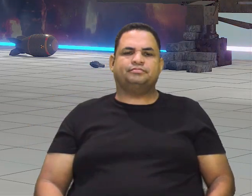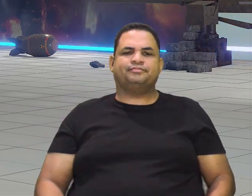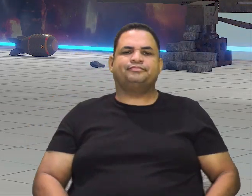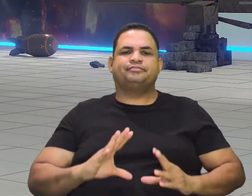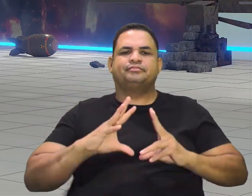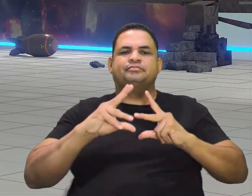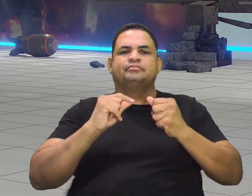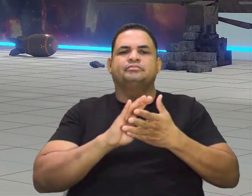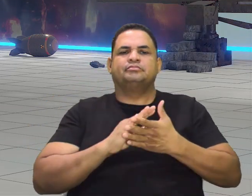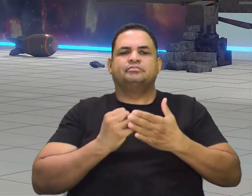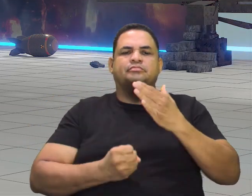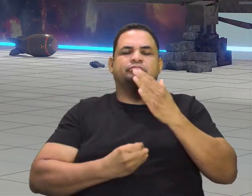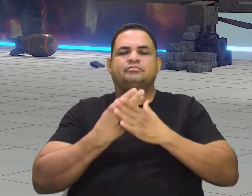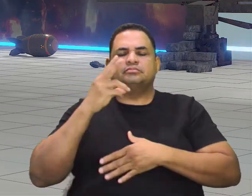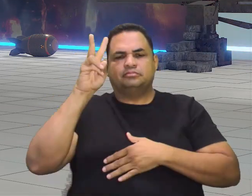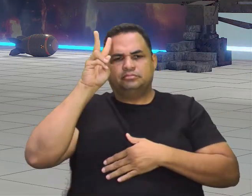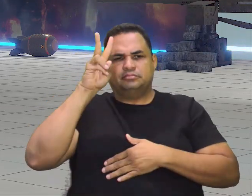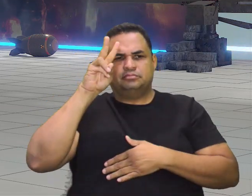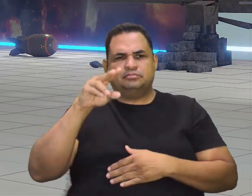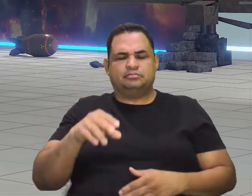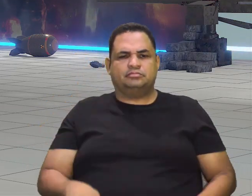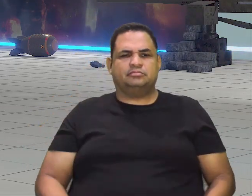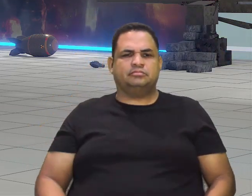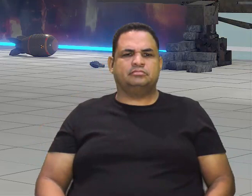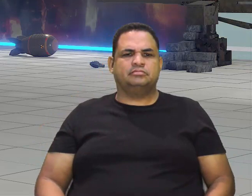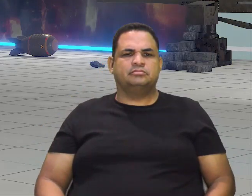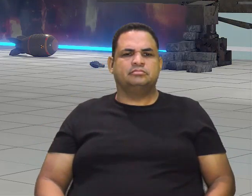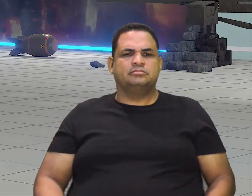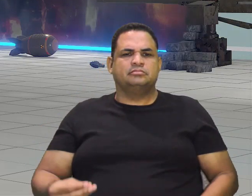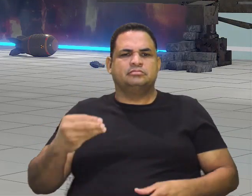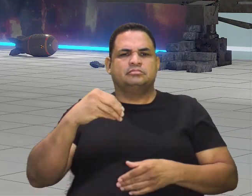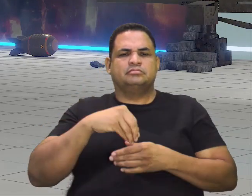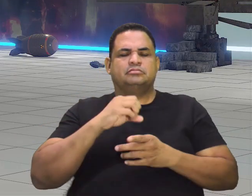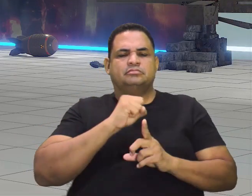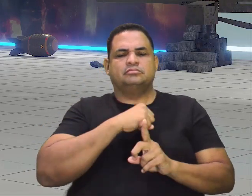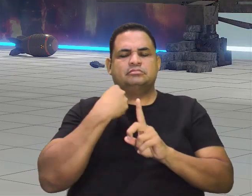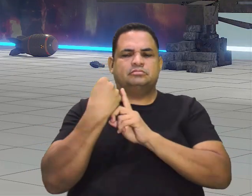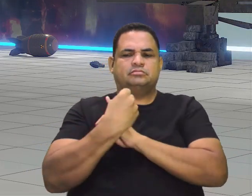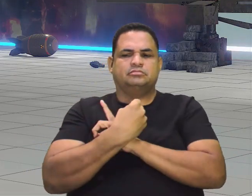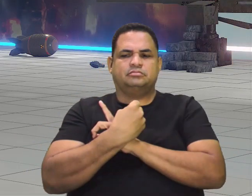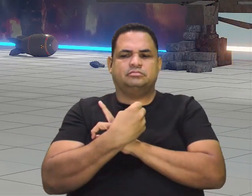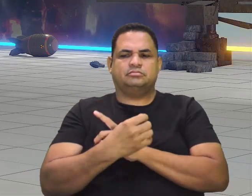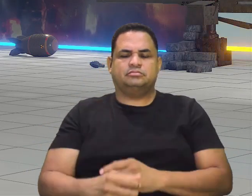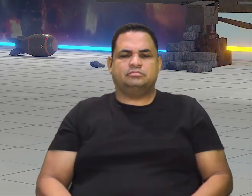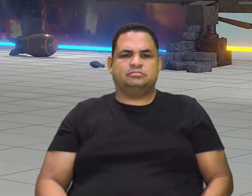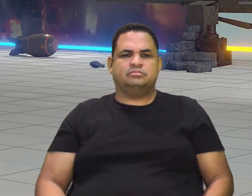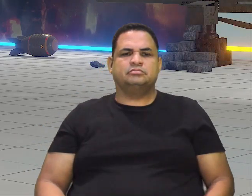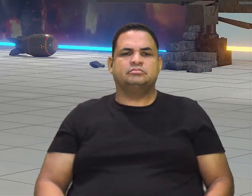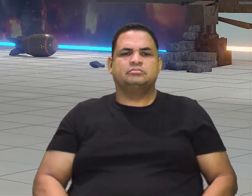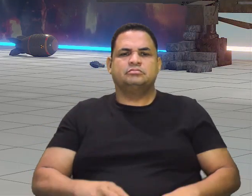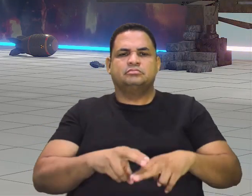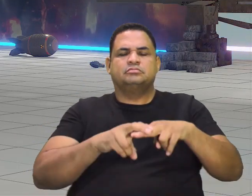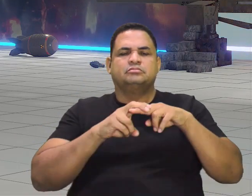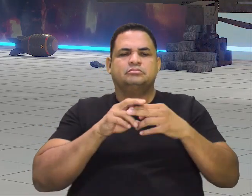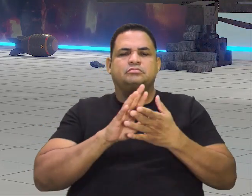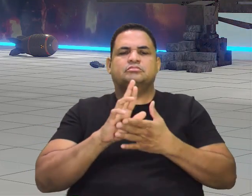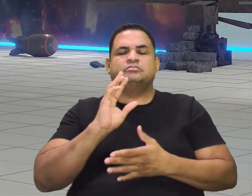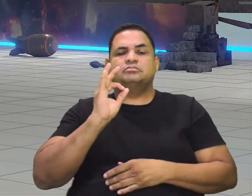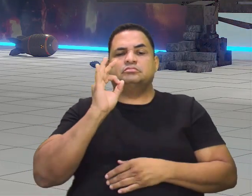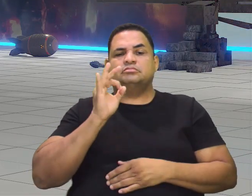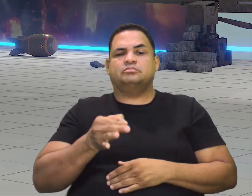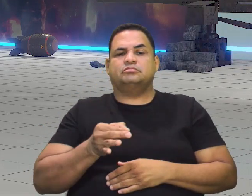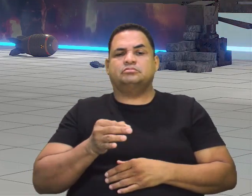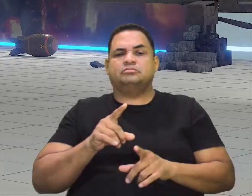Tudo isso são fontes históricas que estão dentro dessa sociedade. É por isso que a resposta correta aí é